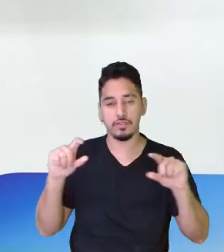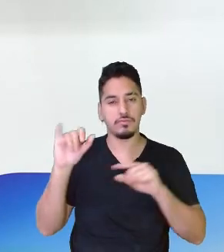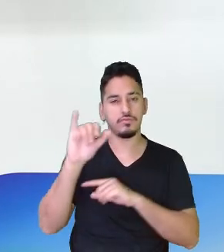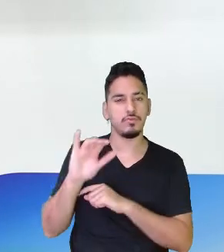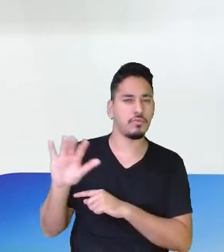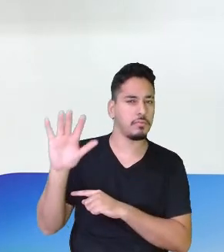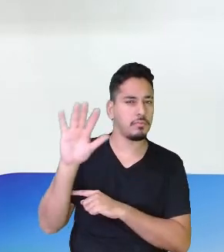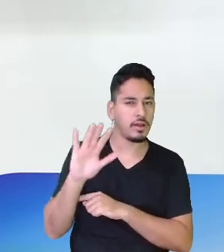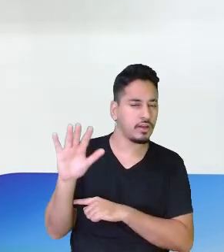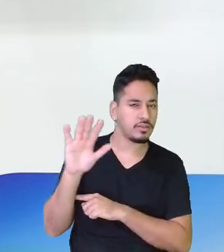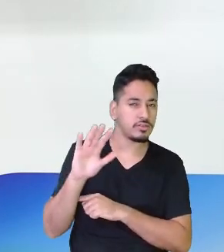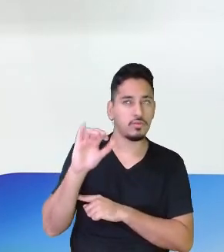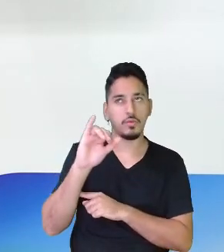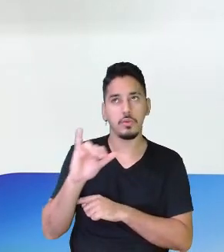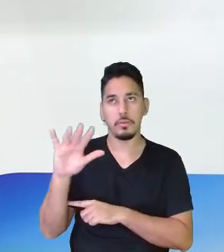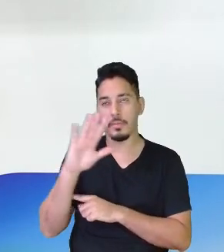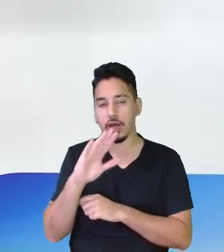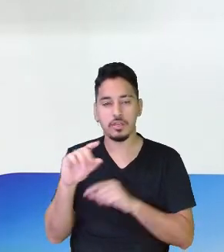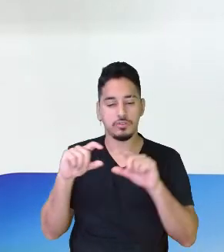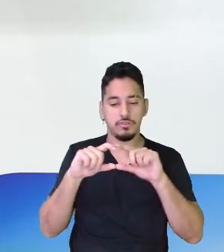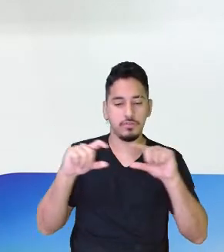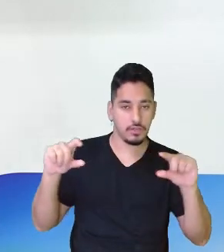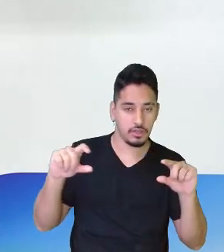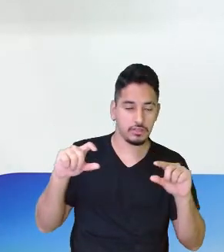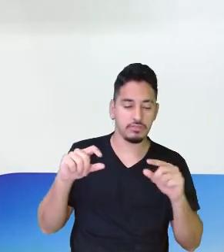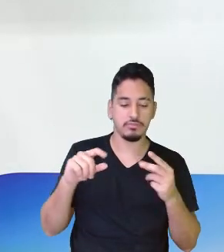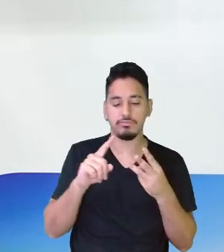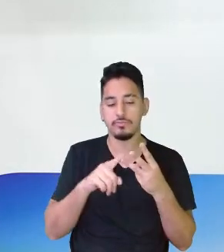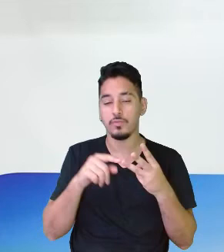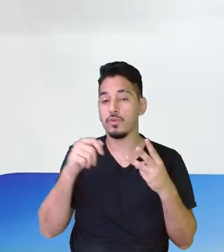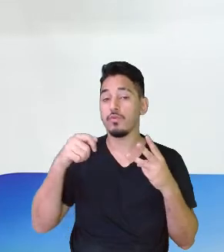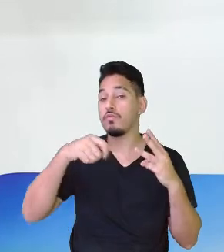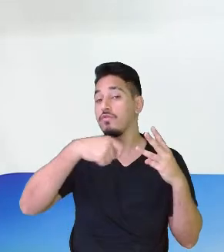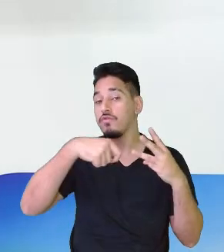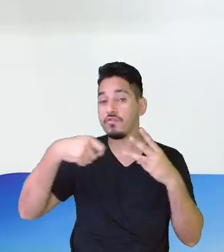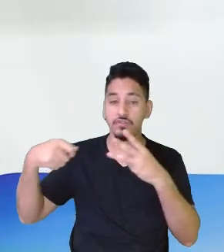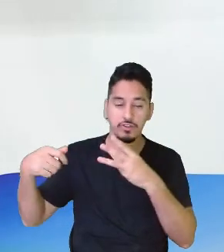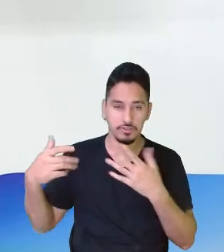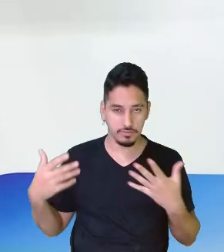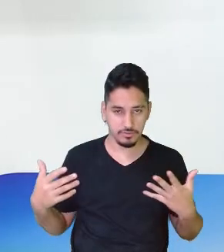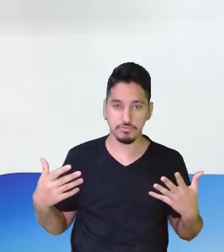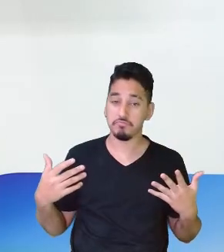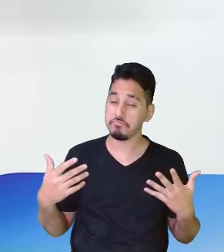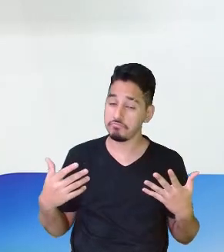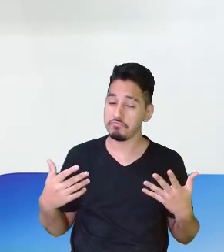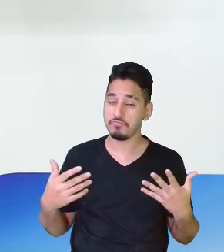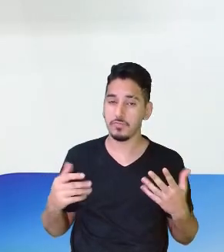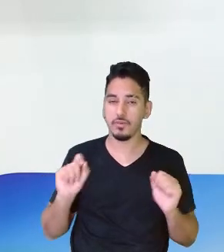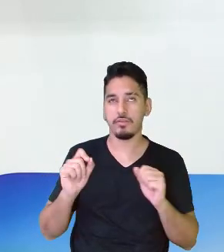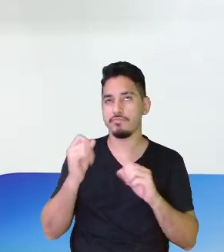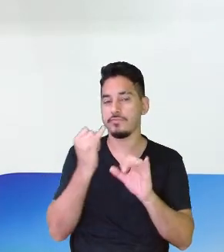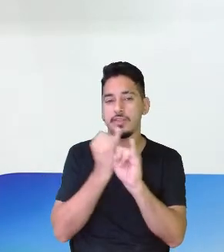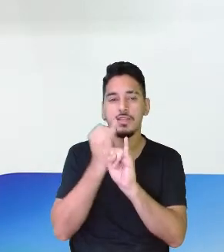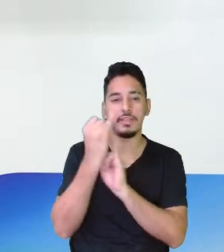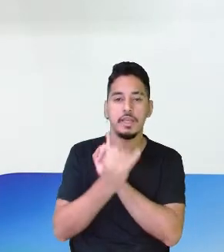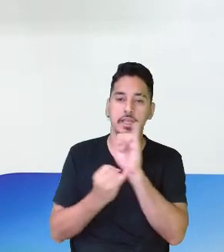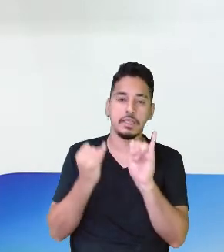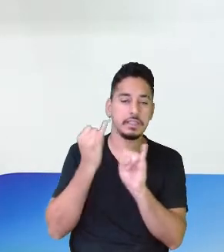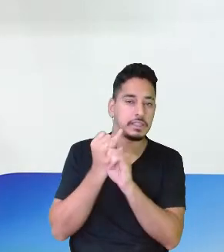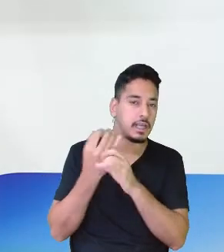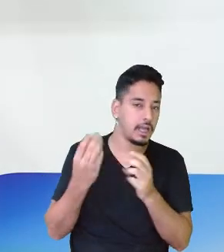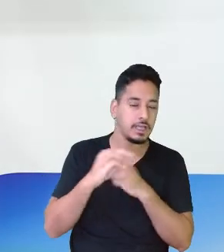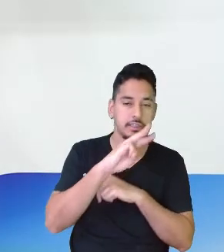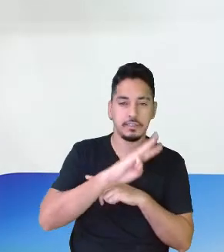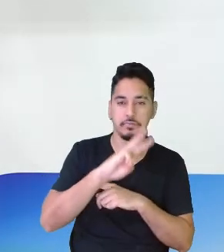imagem com frase, um vídeo que circula na internet a partir de e-mails, blogs, sites